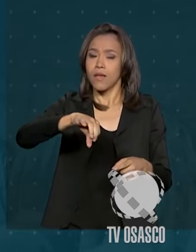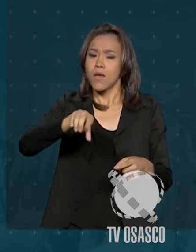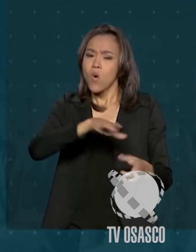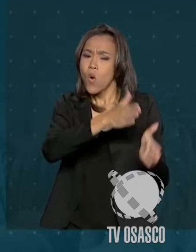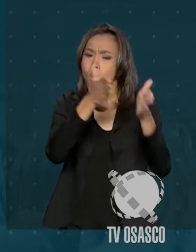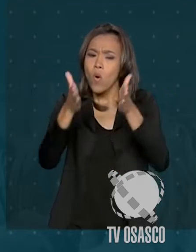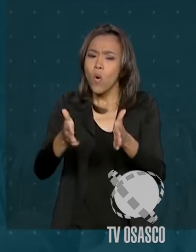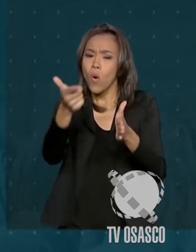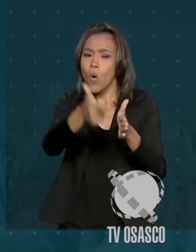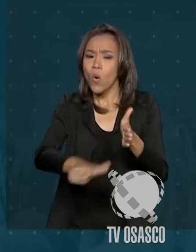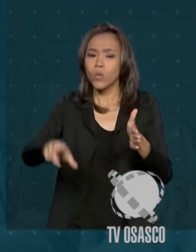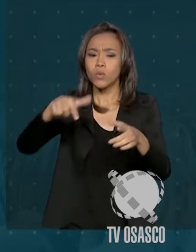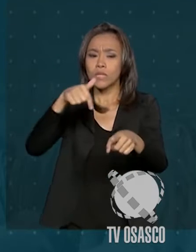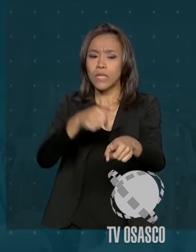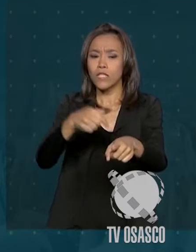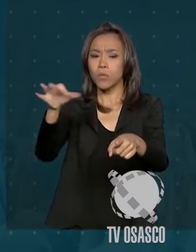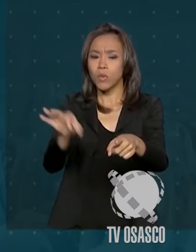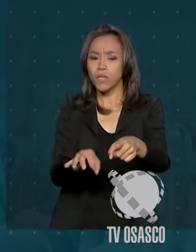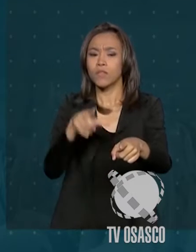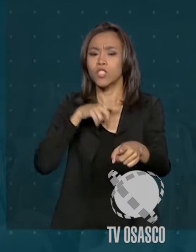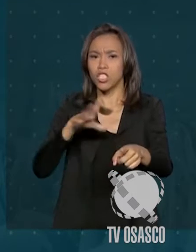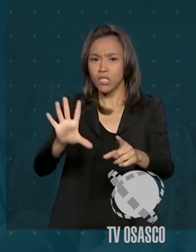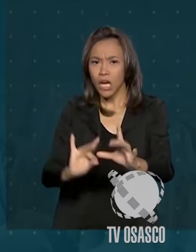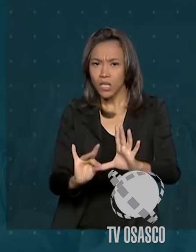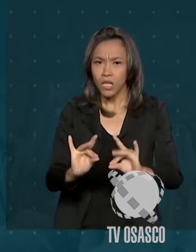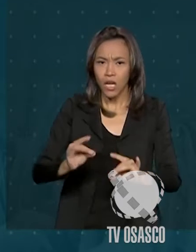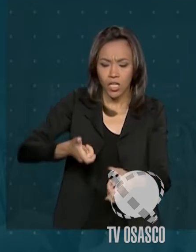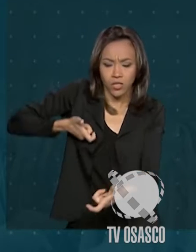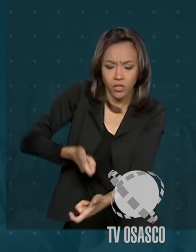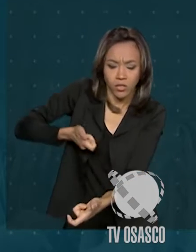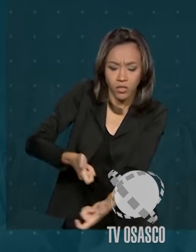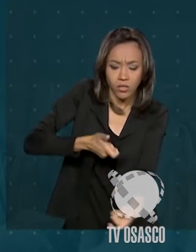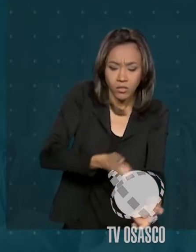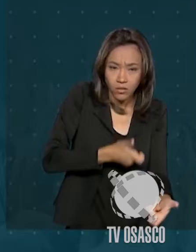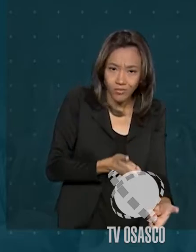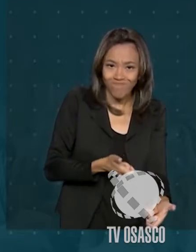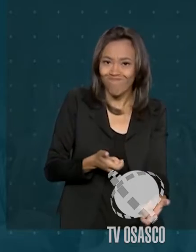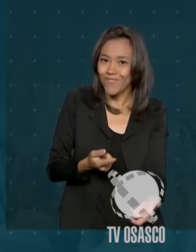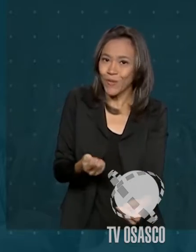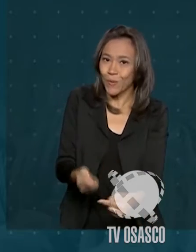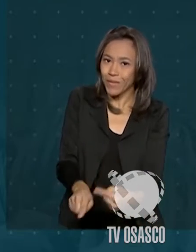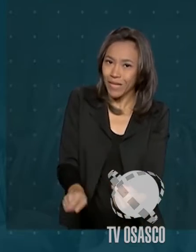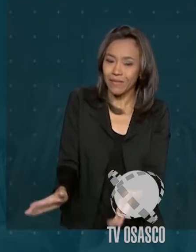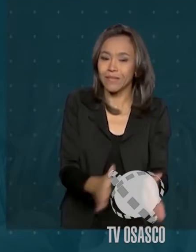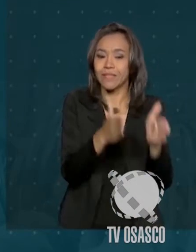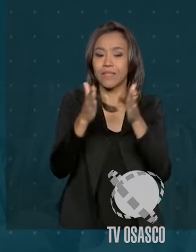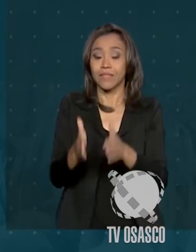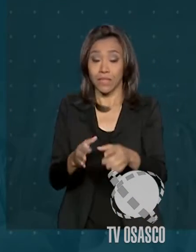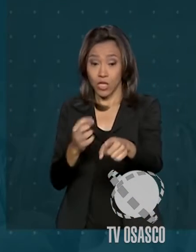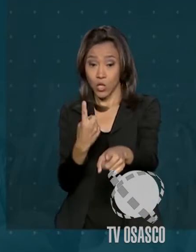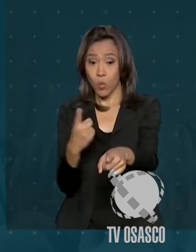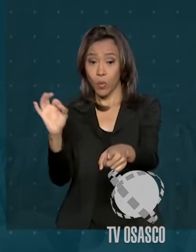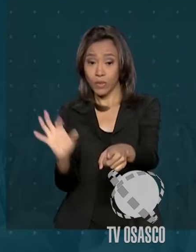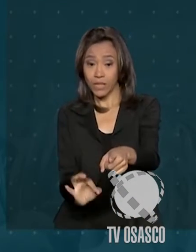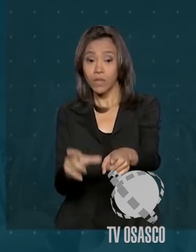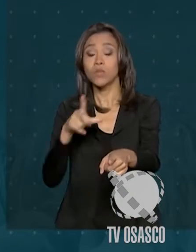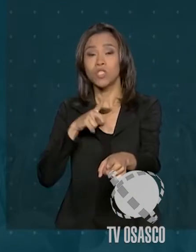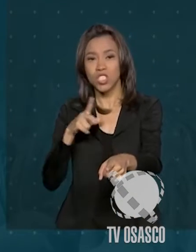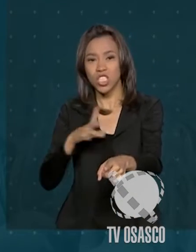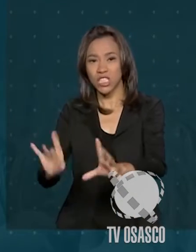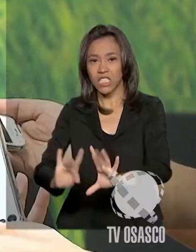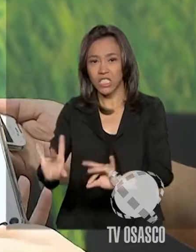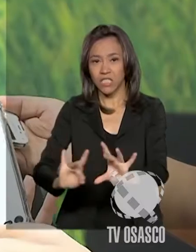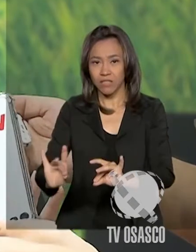Outros 7% continham resíduos de agrotóxicos maiores que o ideal e 1% altos níveis de produtos